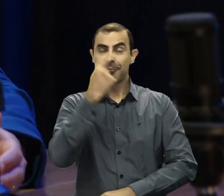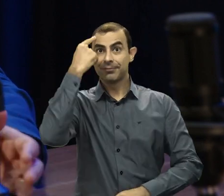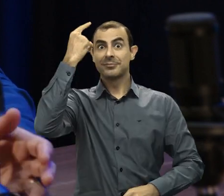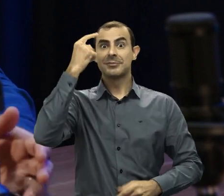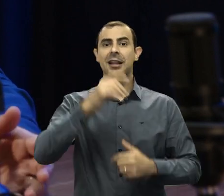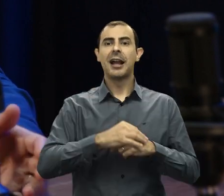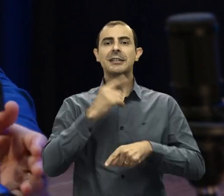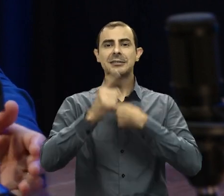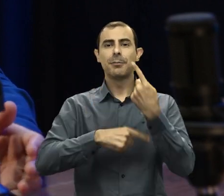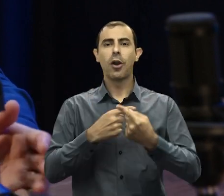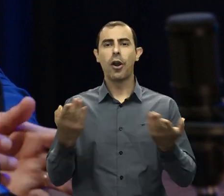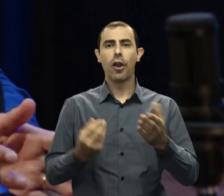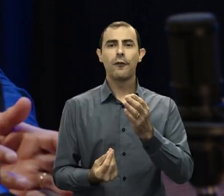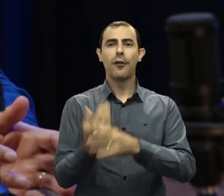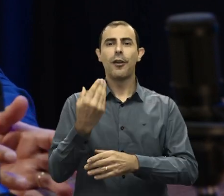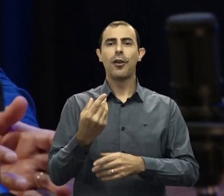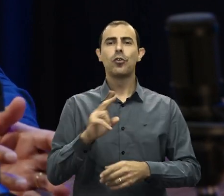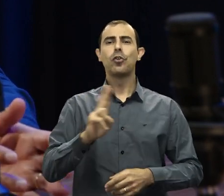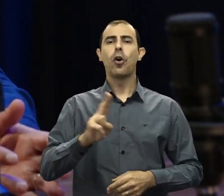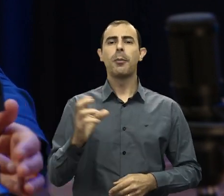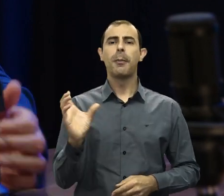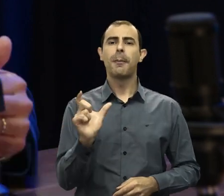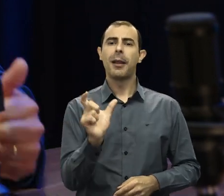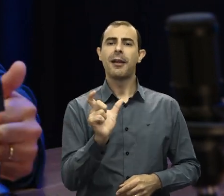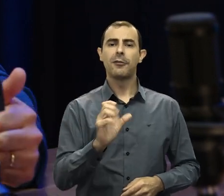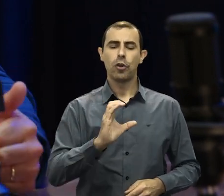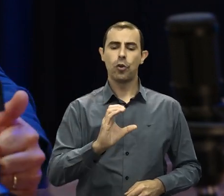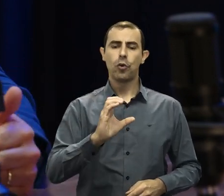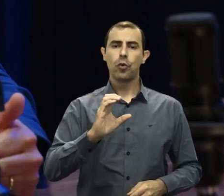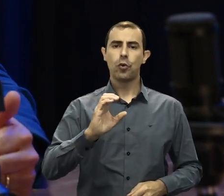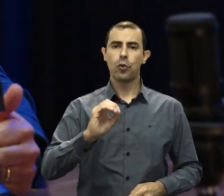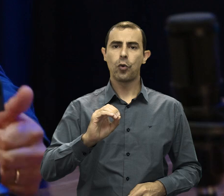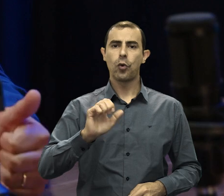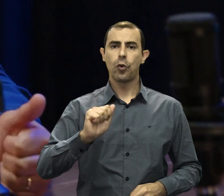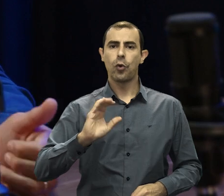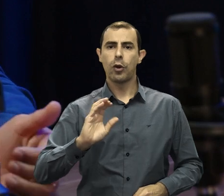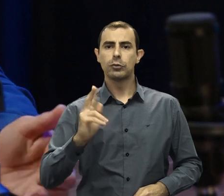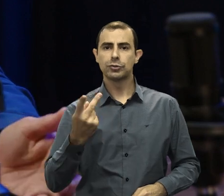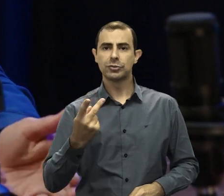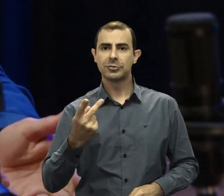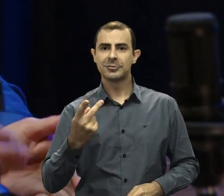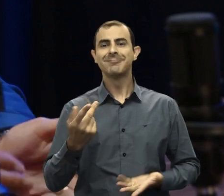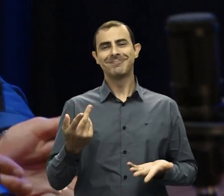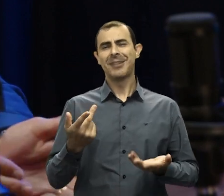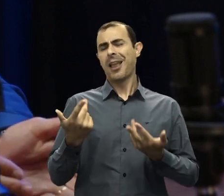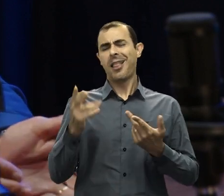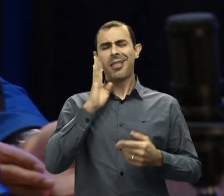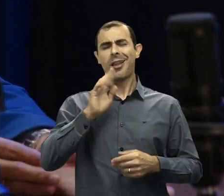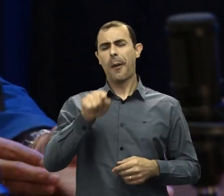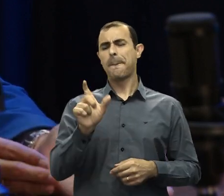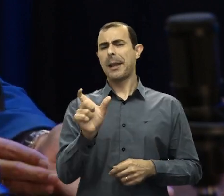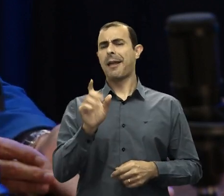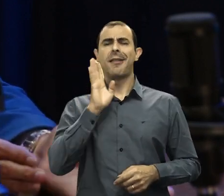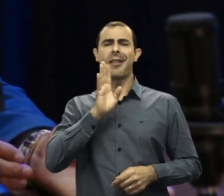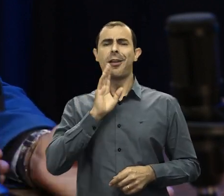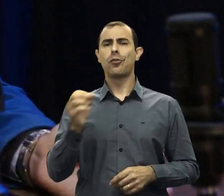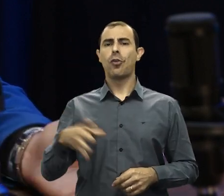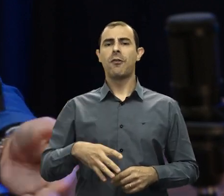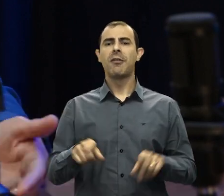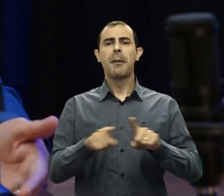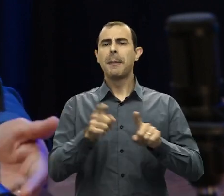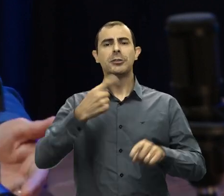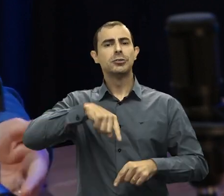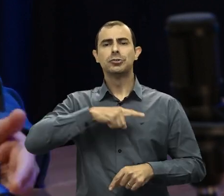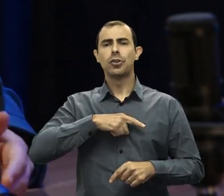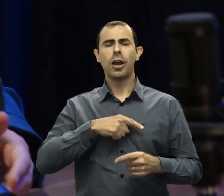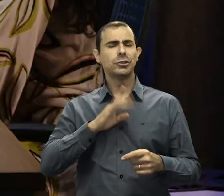em dia, depois inventaram o tal do coach, né? Que é algo legal, legal e tal. Mas a gente já era coach lá atrás. E não sabia. E